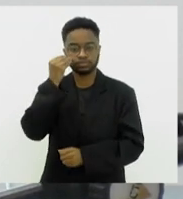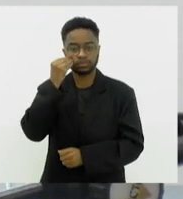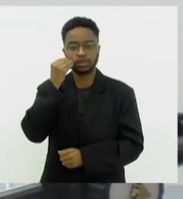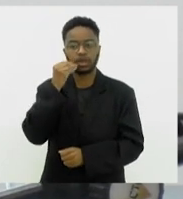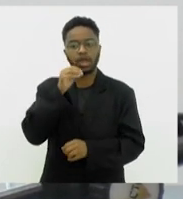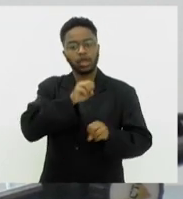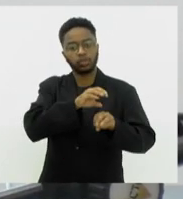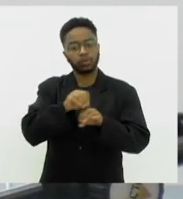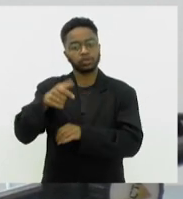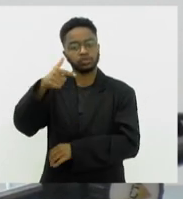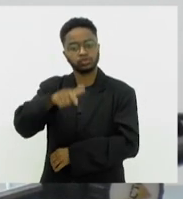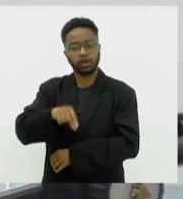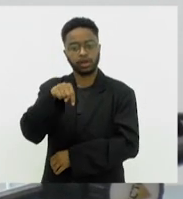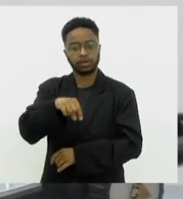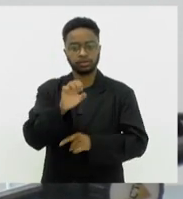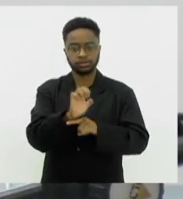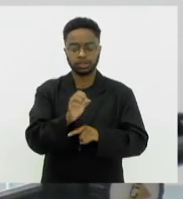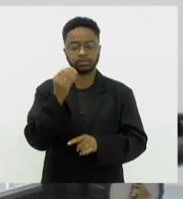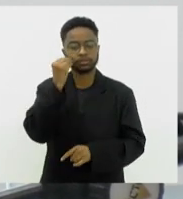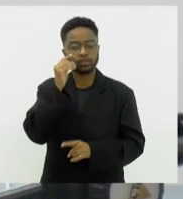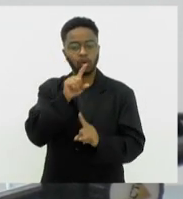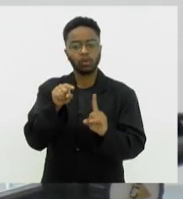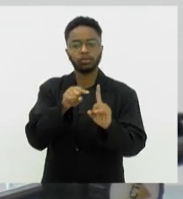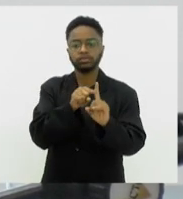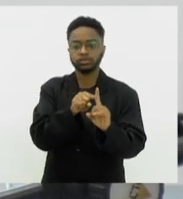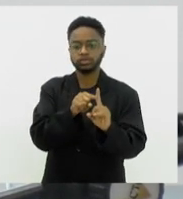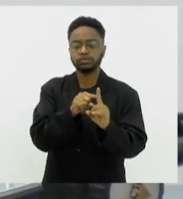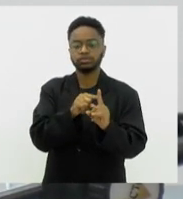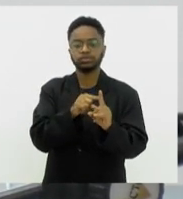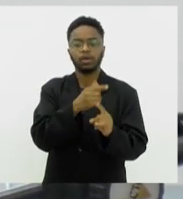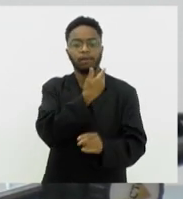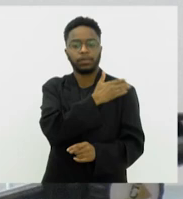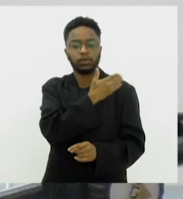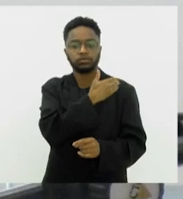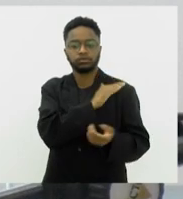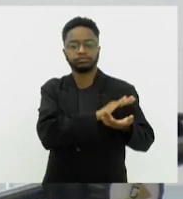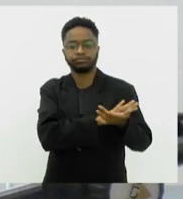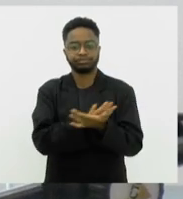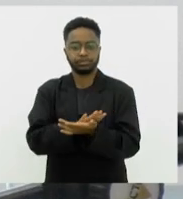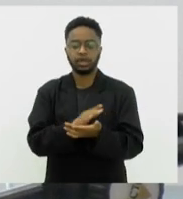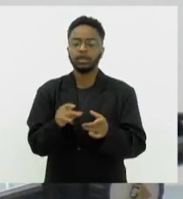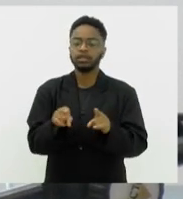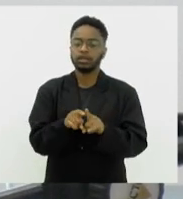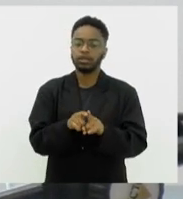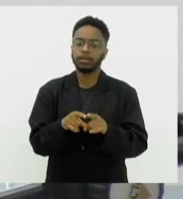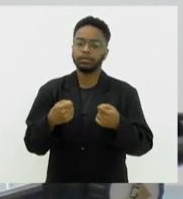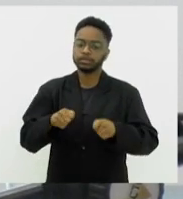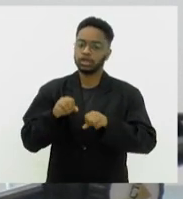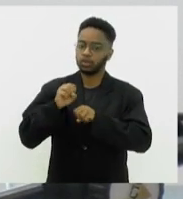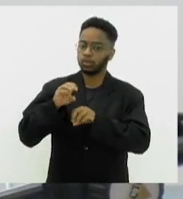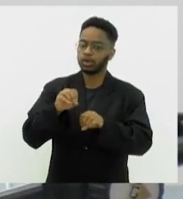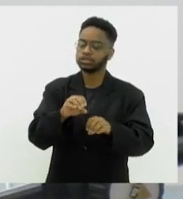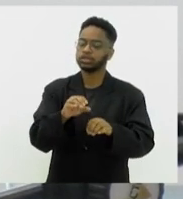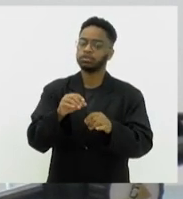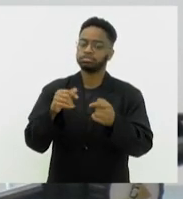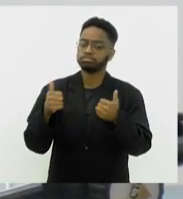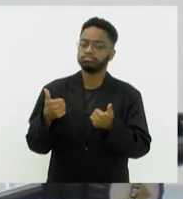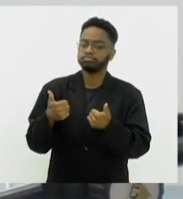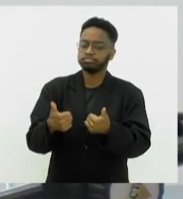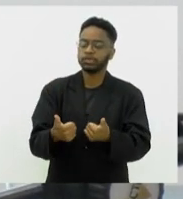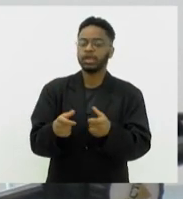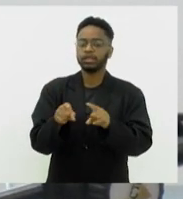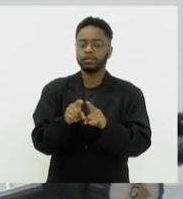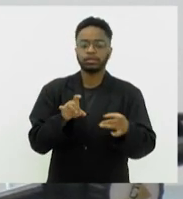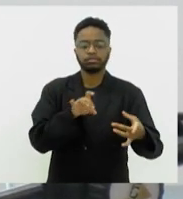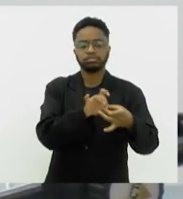nosso estado visando combater toda e qualquer forma de preconceito e uma reeducação sustentável interligando todos os